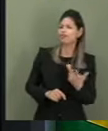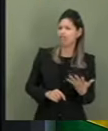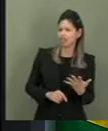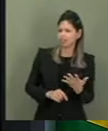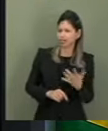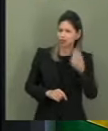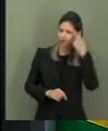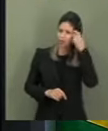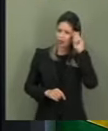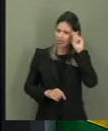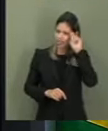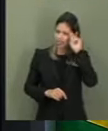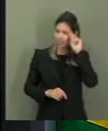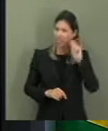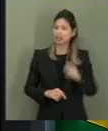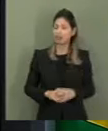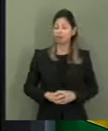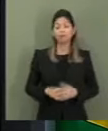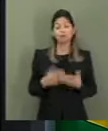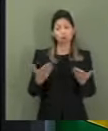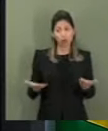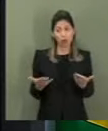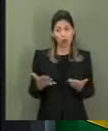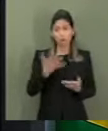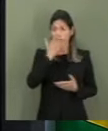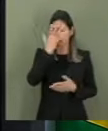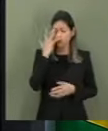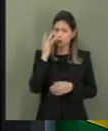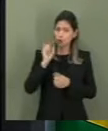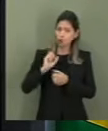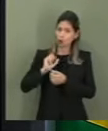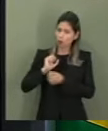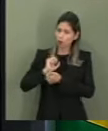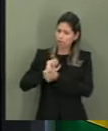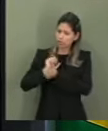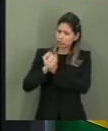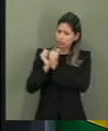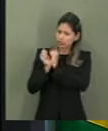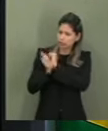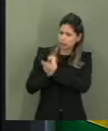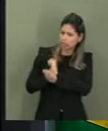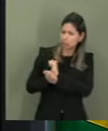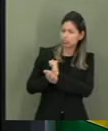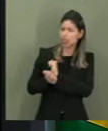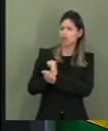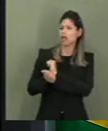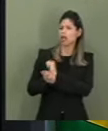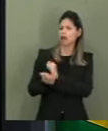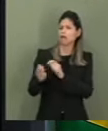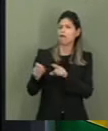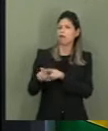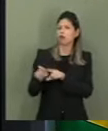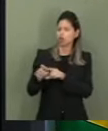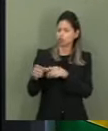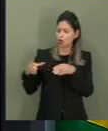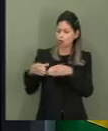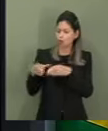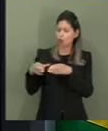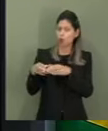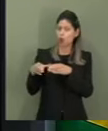eram escravos que compunham o exército dos farroupilhas, grupo